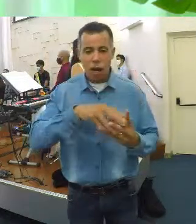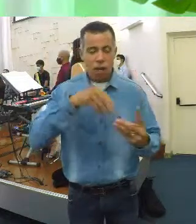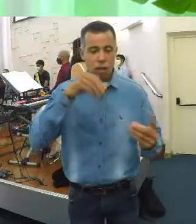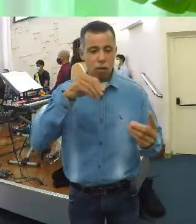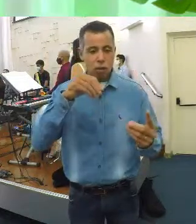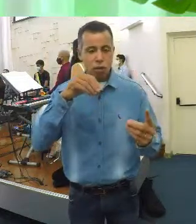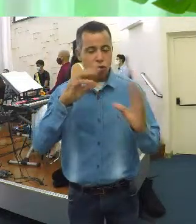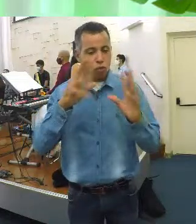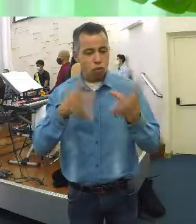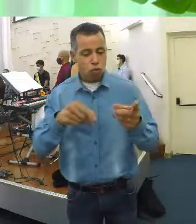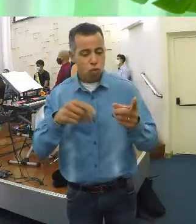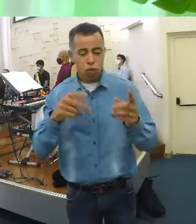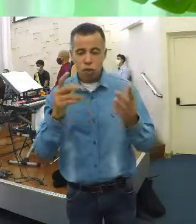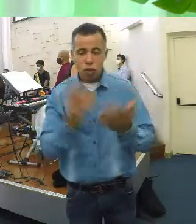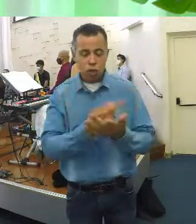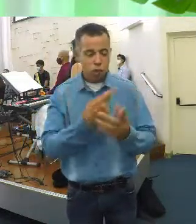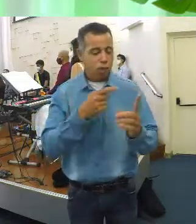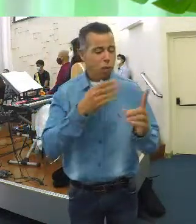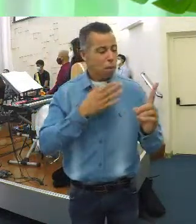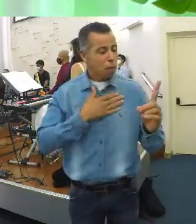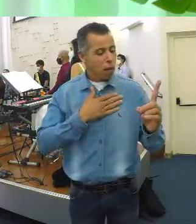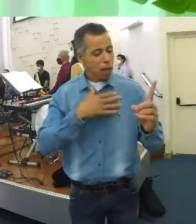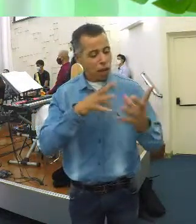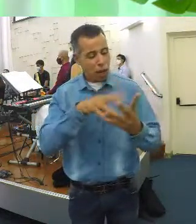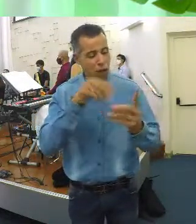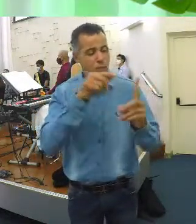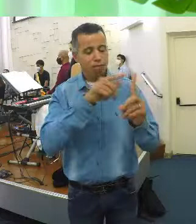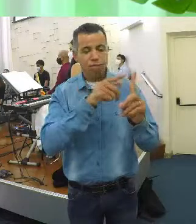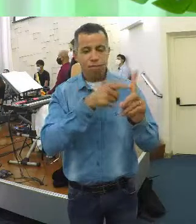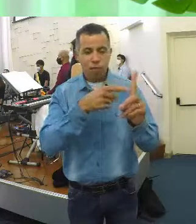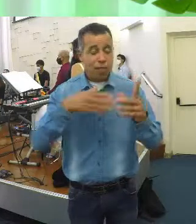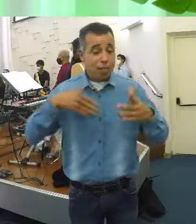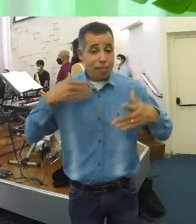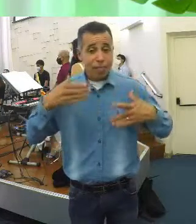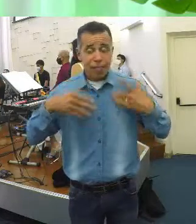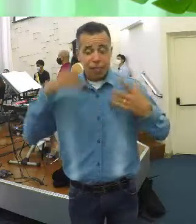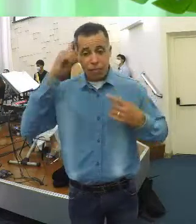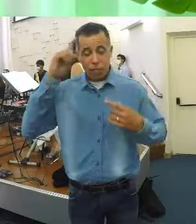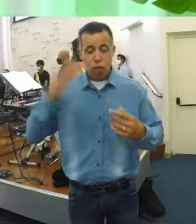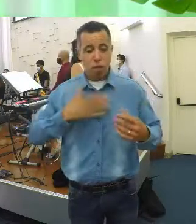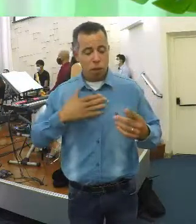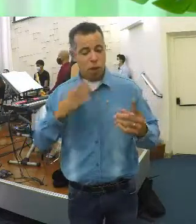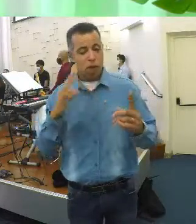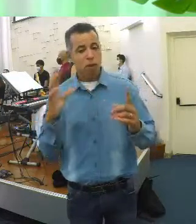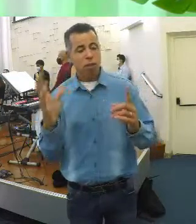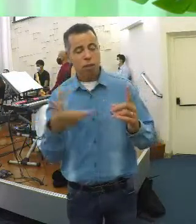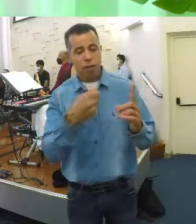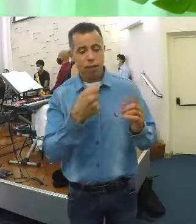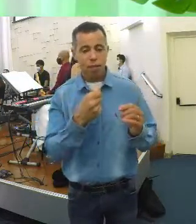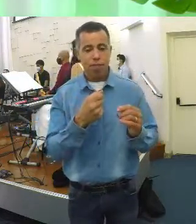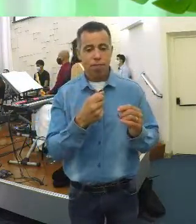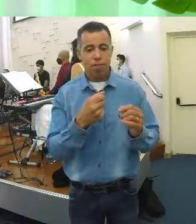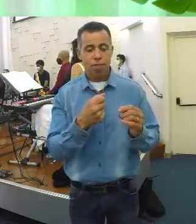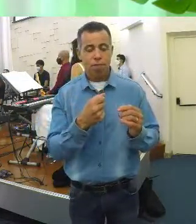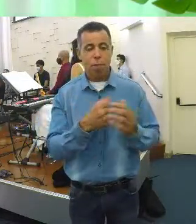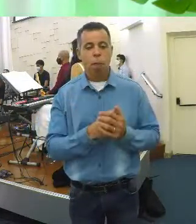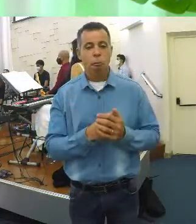acontece, se alegrou em Deus meu Salvador. Às vezes romantizamos esse capítulo da história